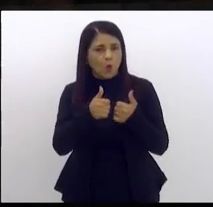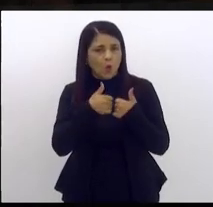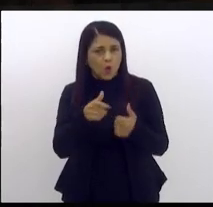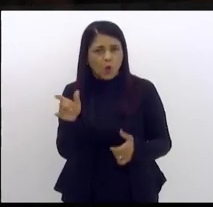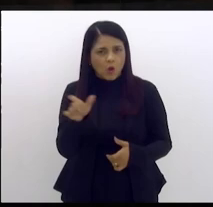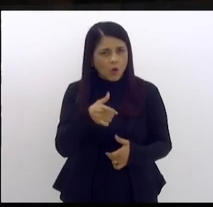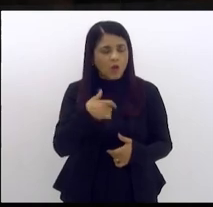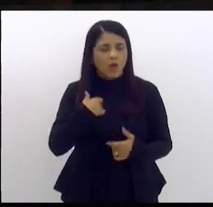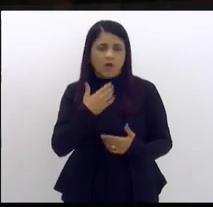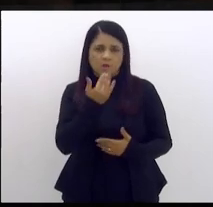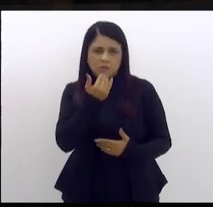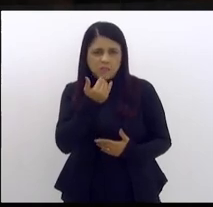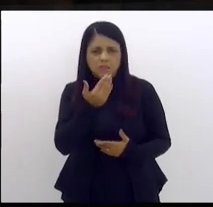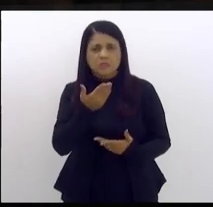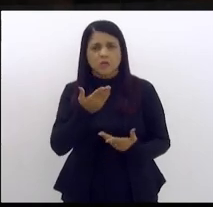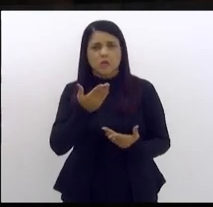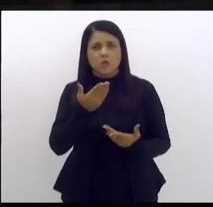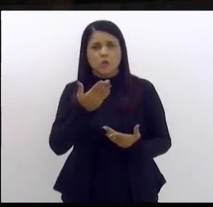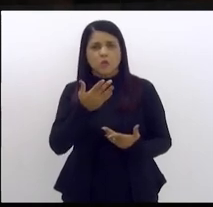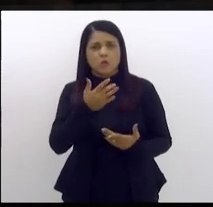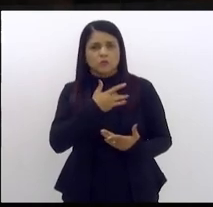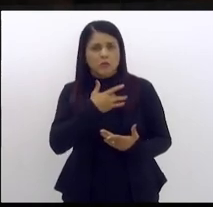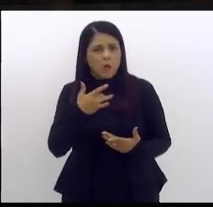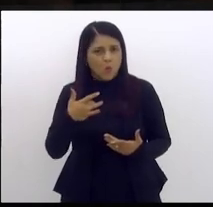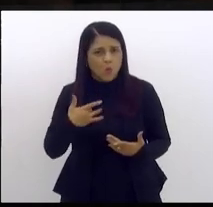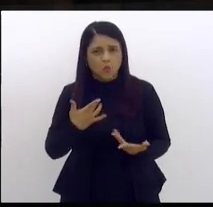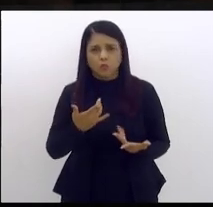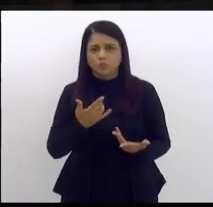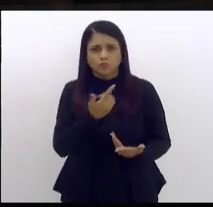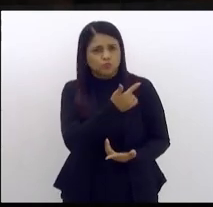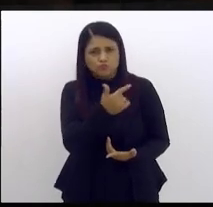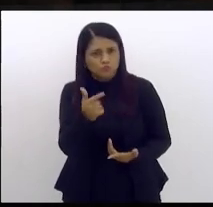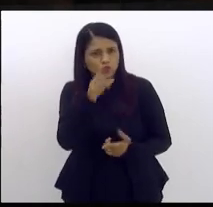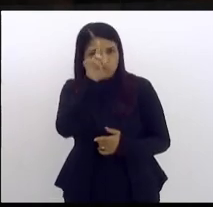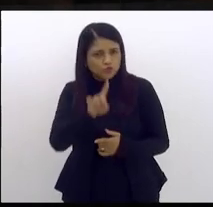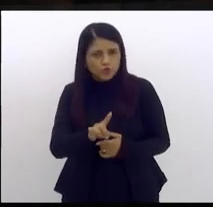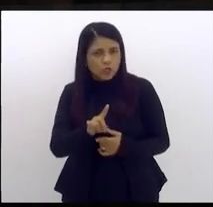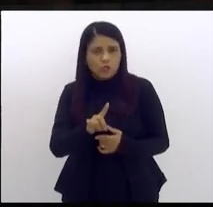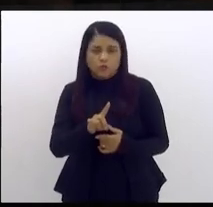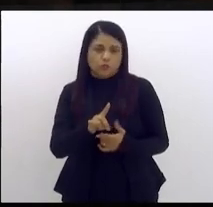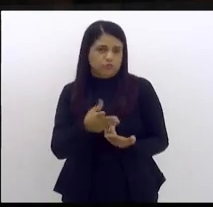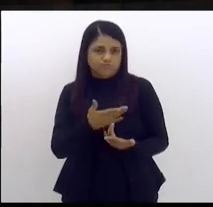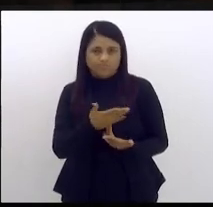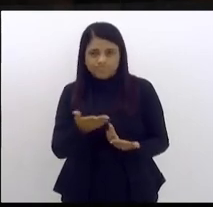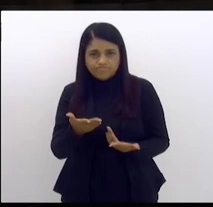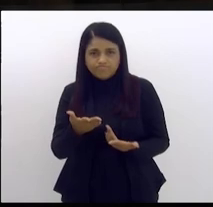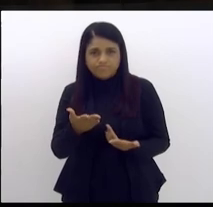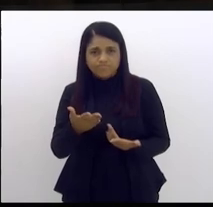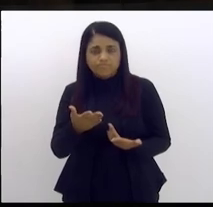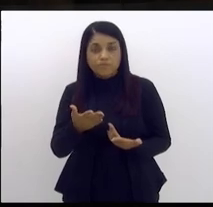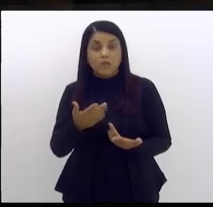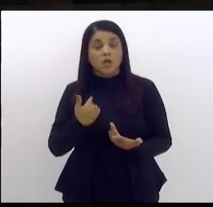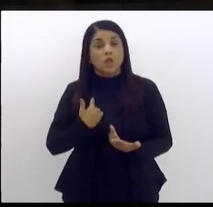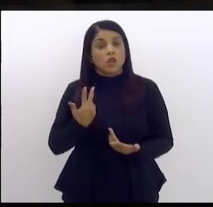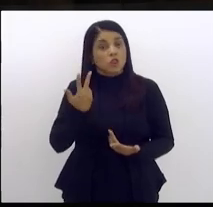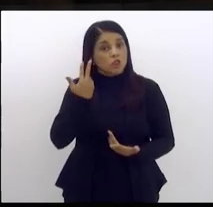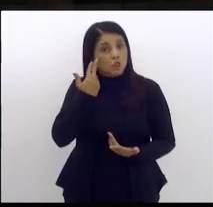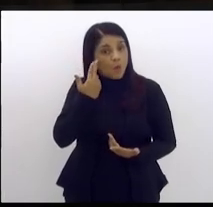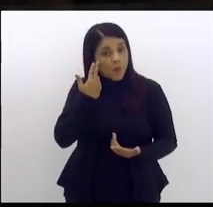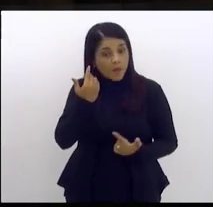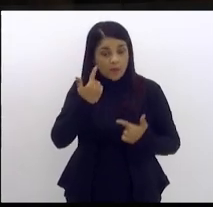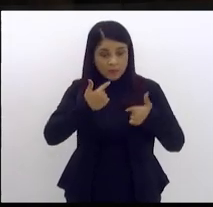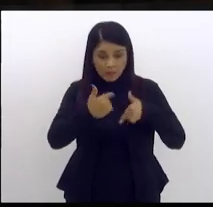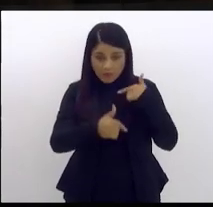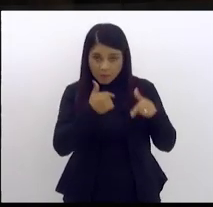alimentação insalubridade absolutamente coisa alguma que normalmente um trabalhador